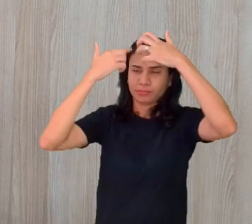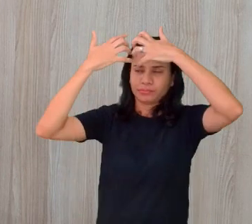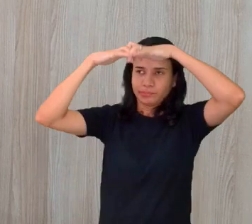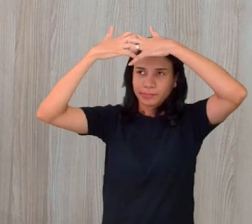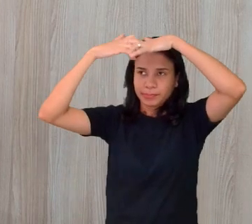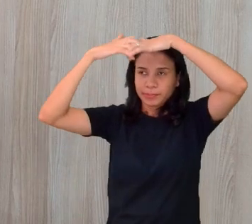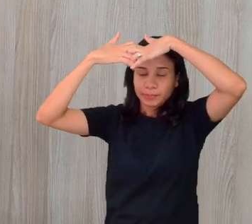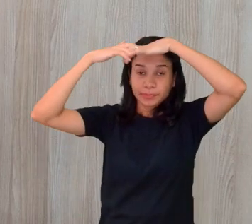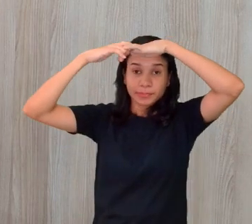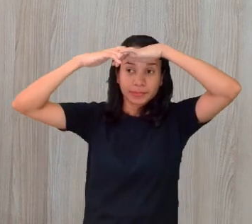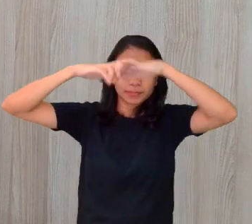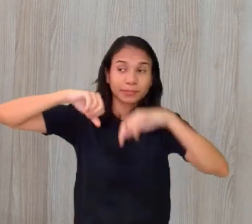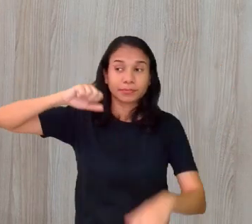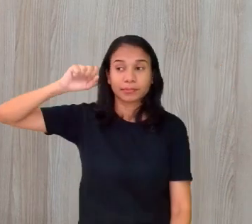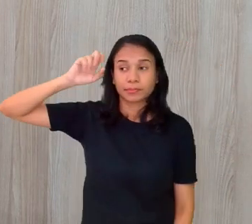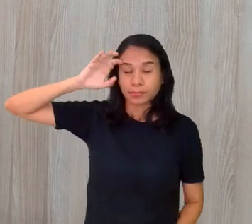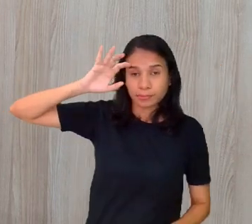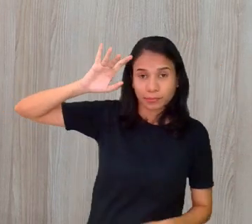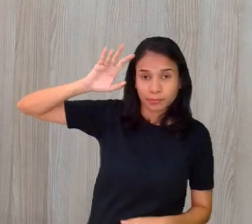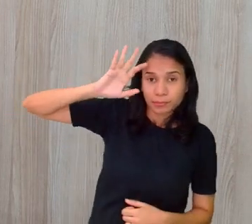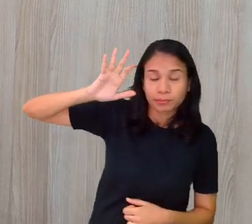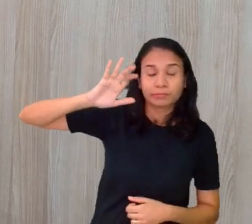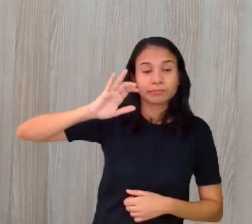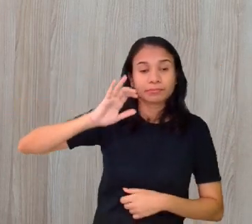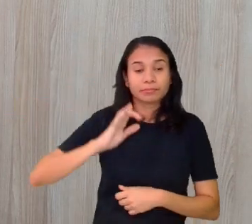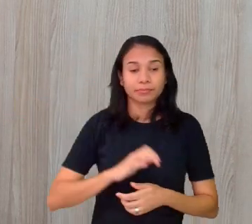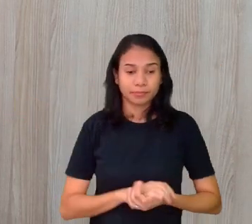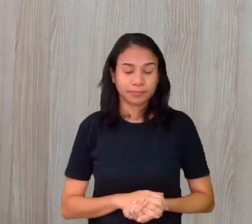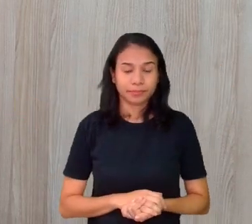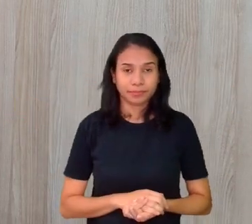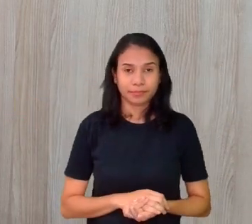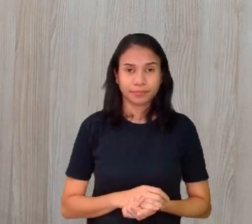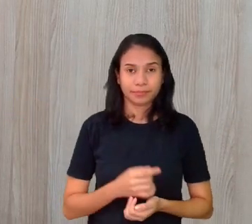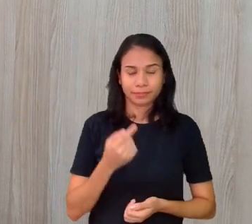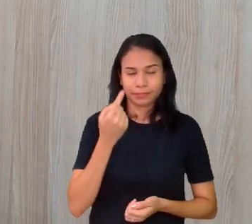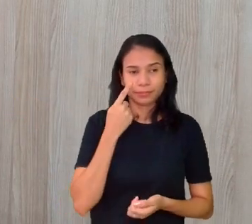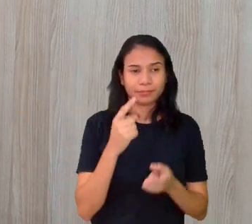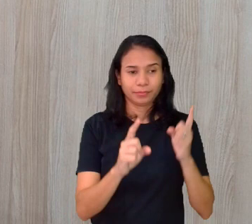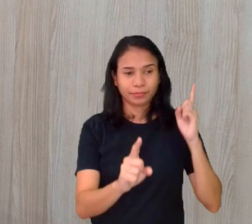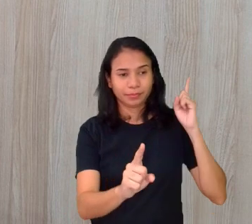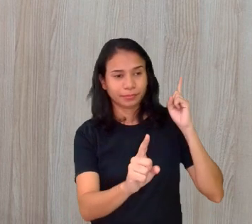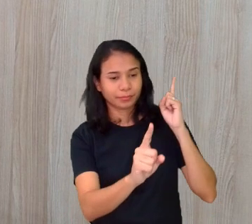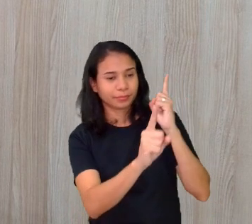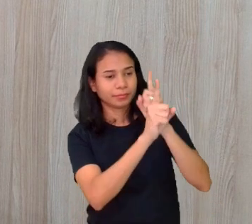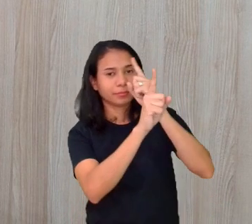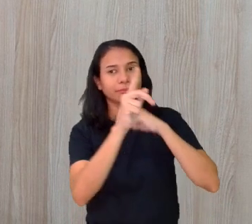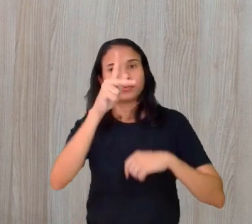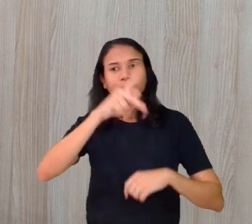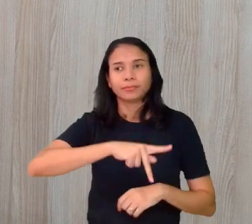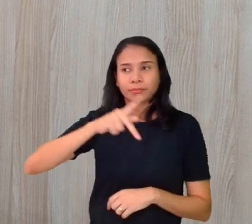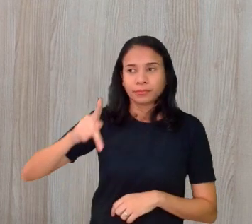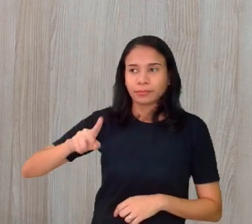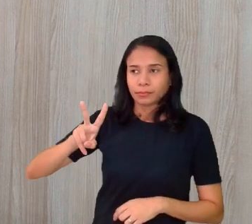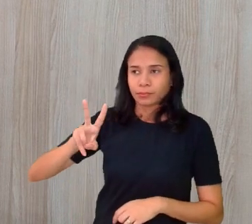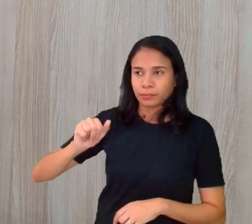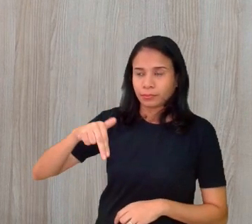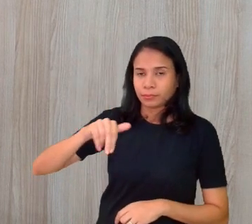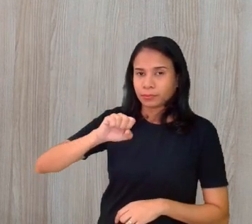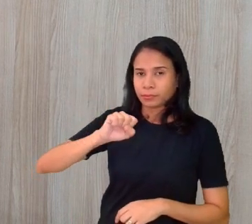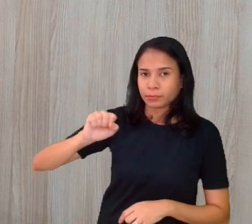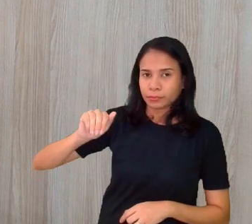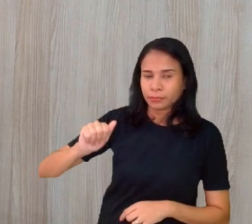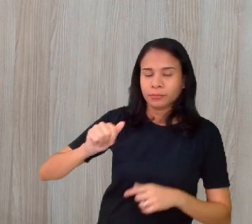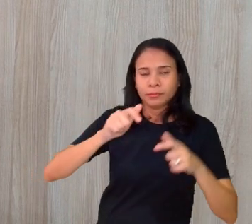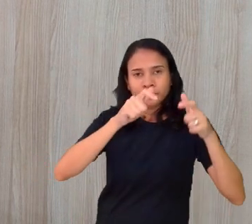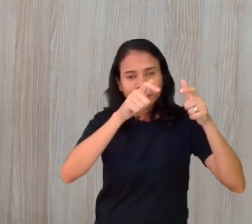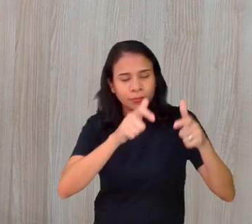forma. Imagine que eu encontro a professora Vanessa em um local,